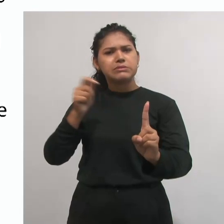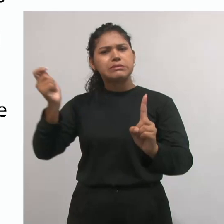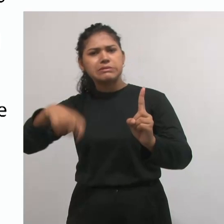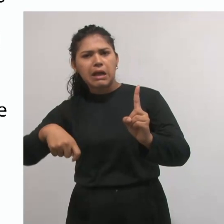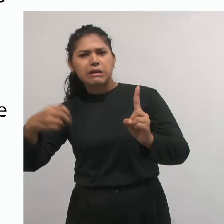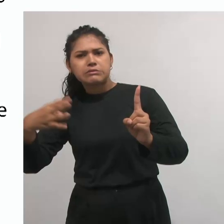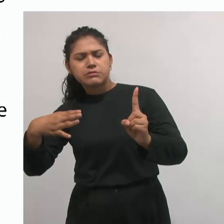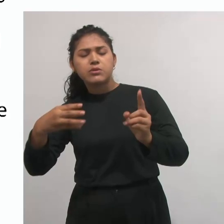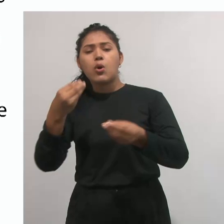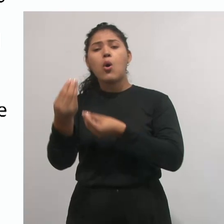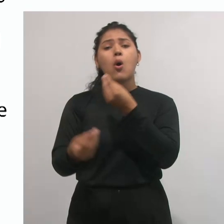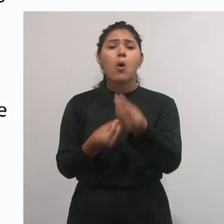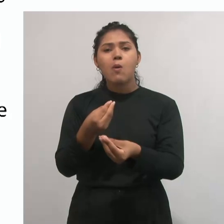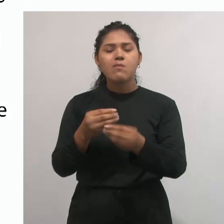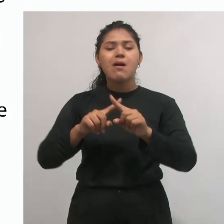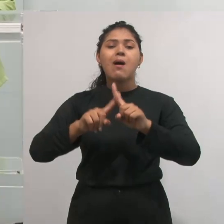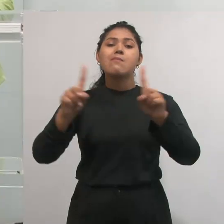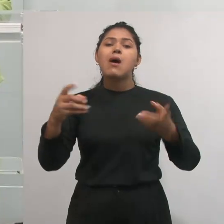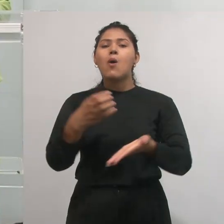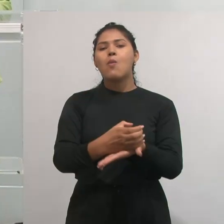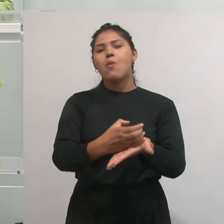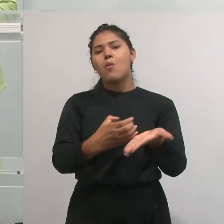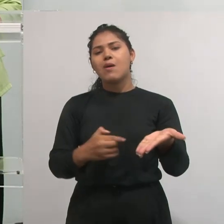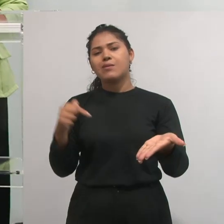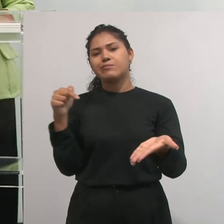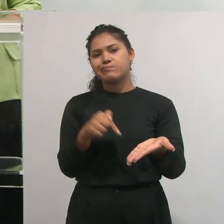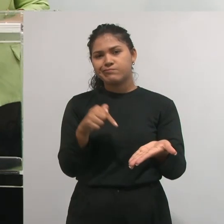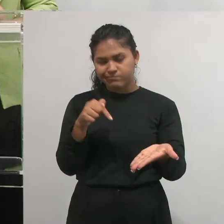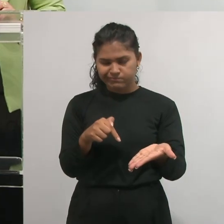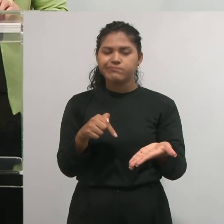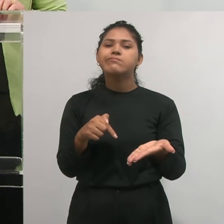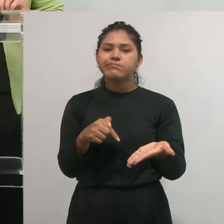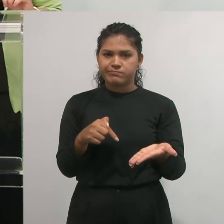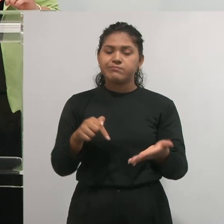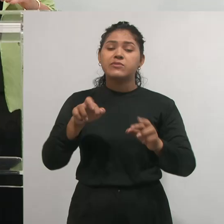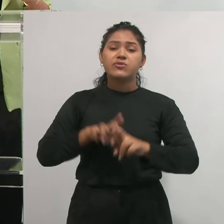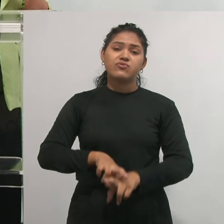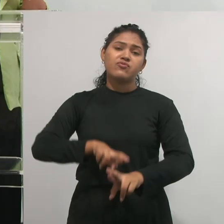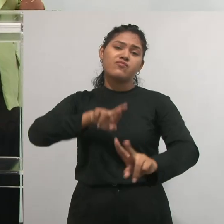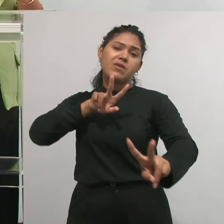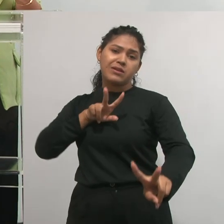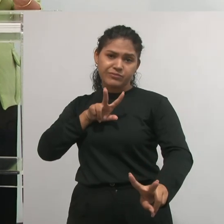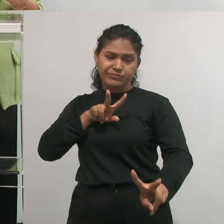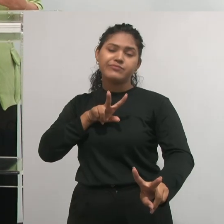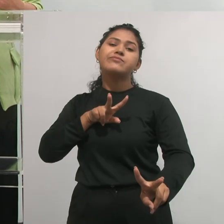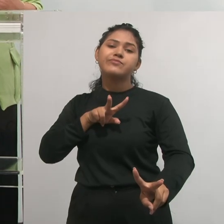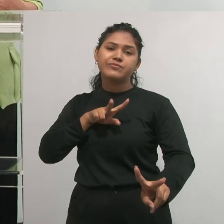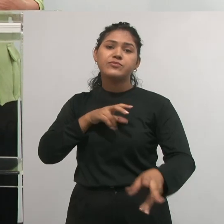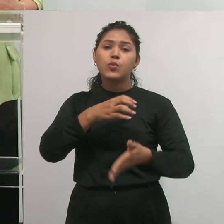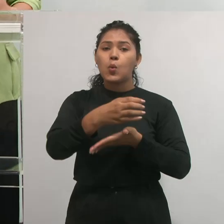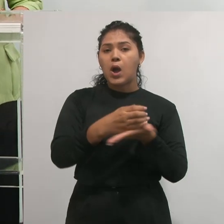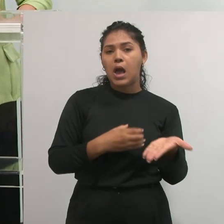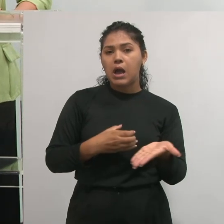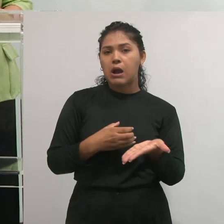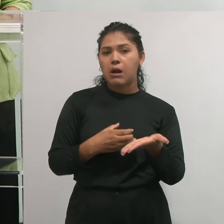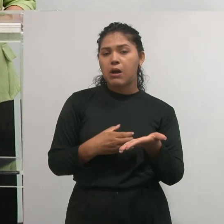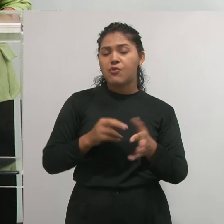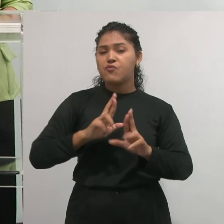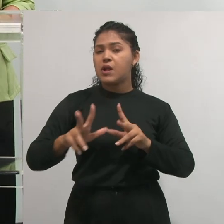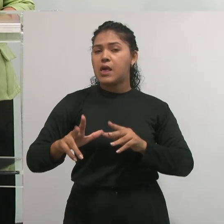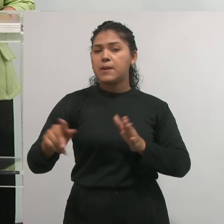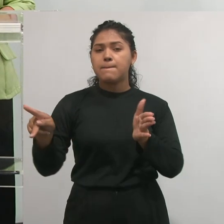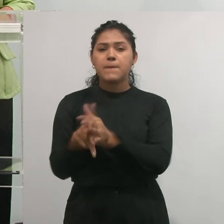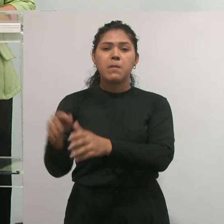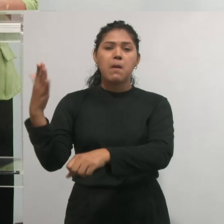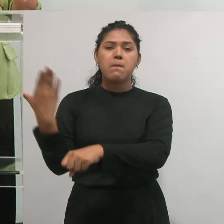já falamos, mas muitas vezes o currículo, ele anda em descompasso, né? Ele não